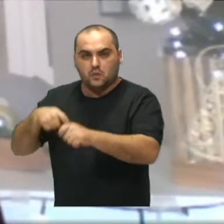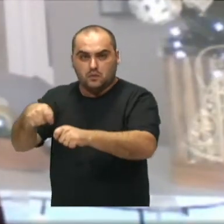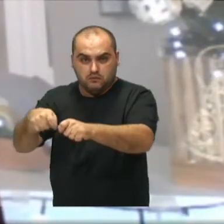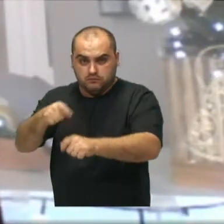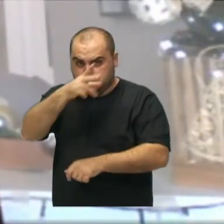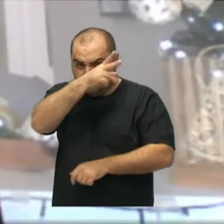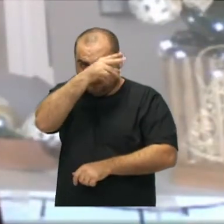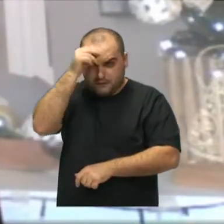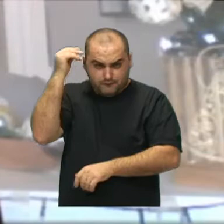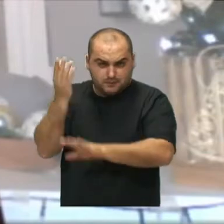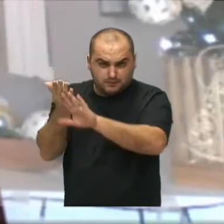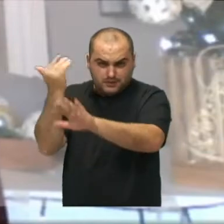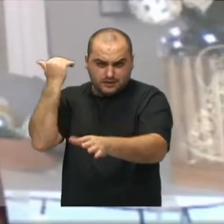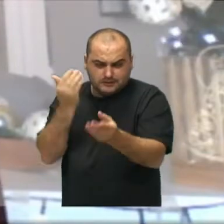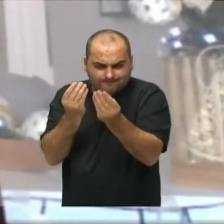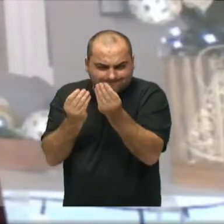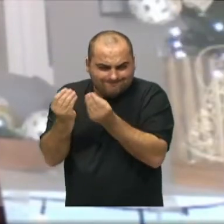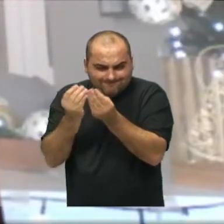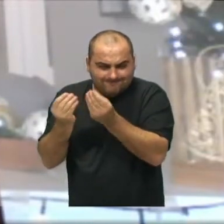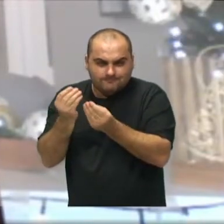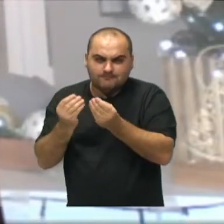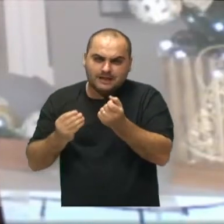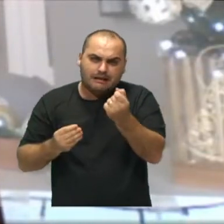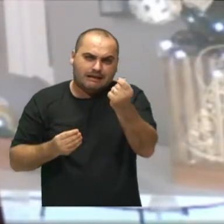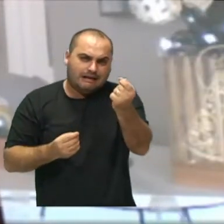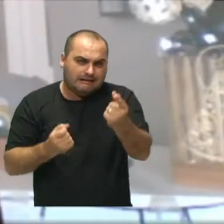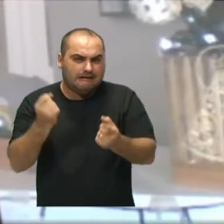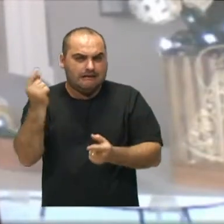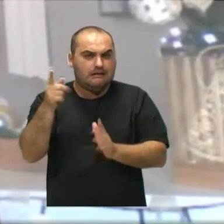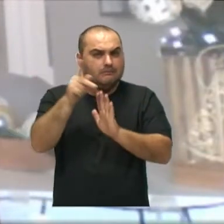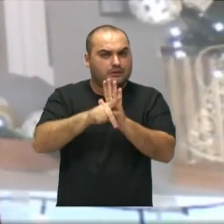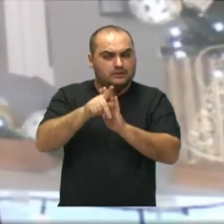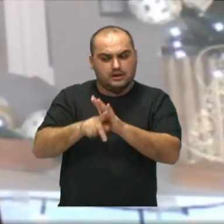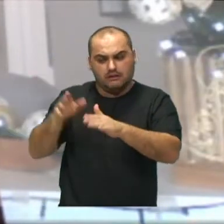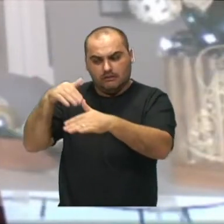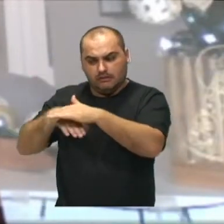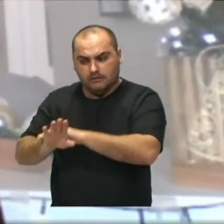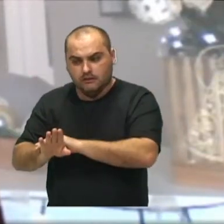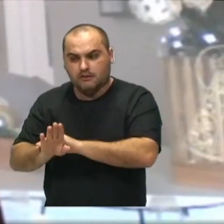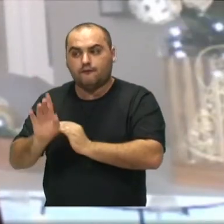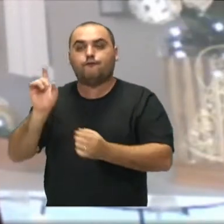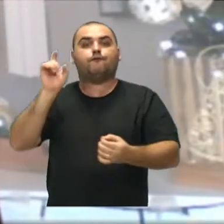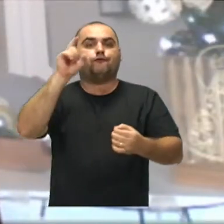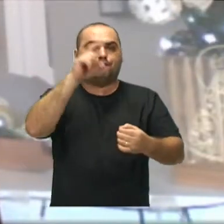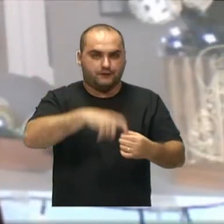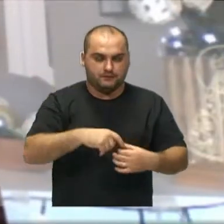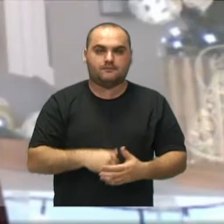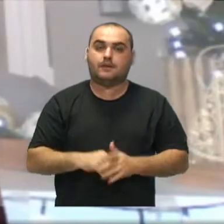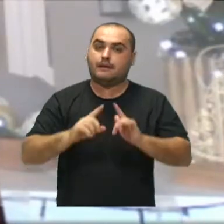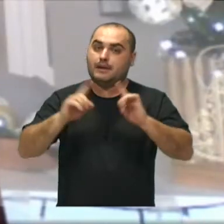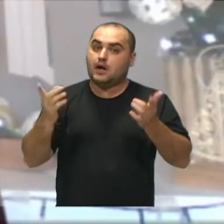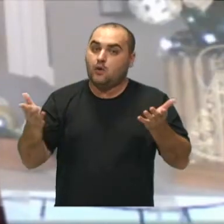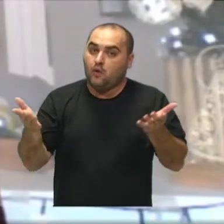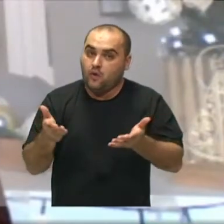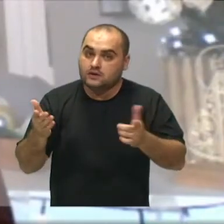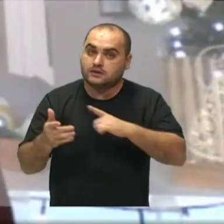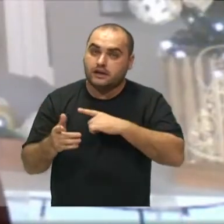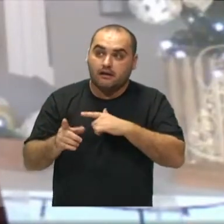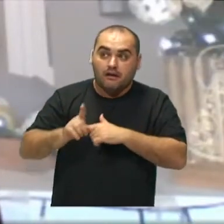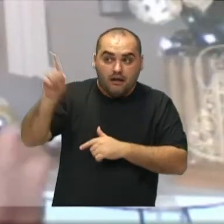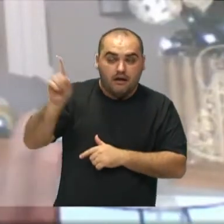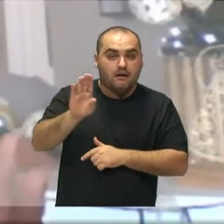na época, até se sensibilizou. Alguns projetos que estavam na gaveta, ele retomou. Então, hoje a gente tem na Beira